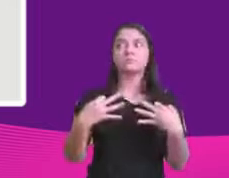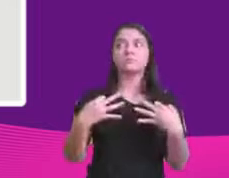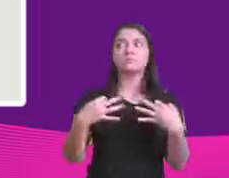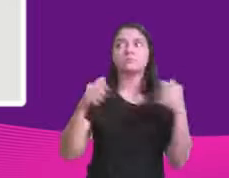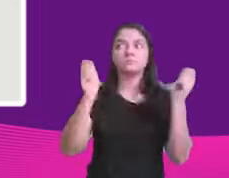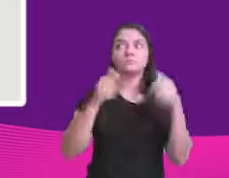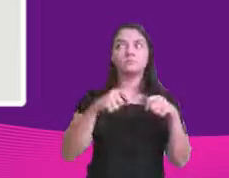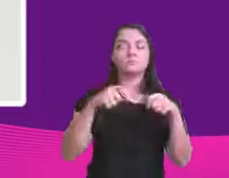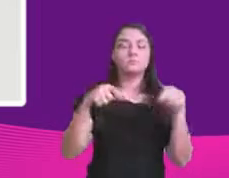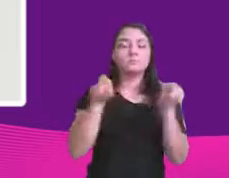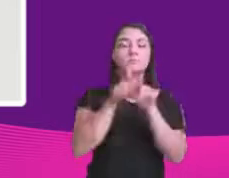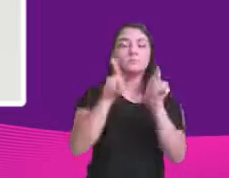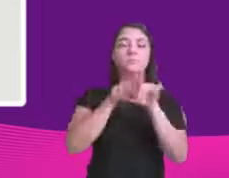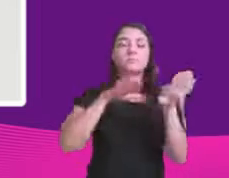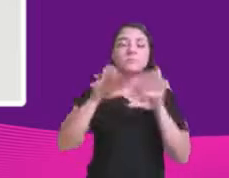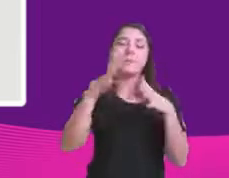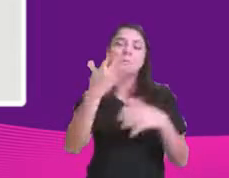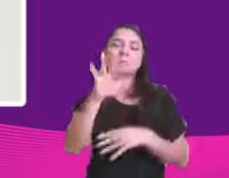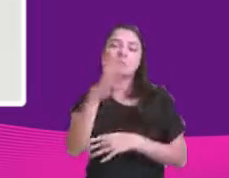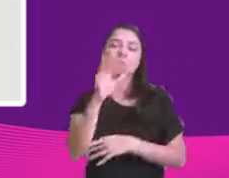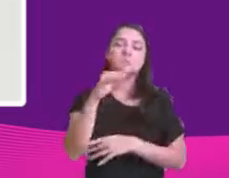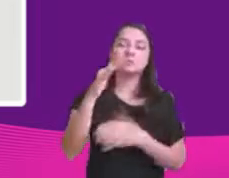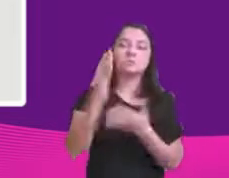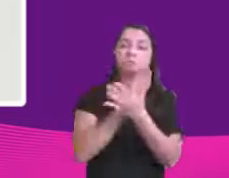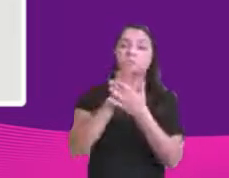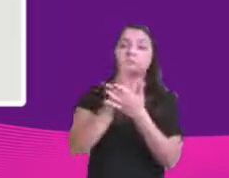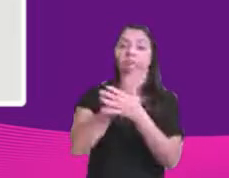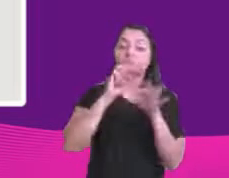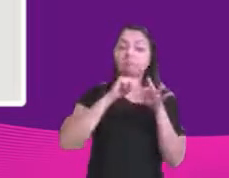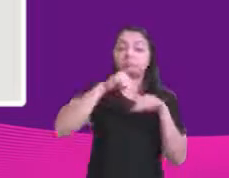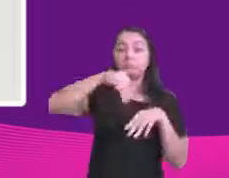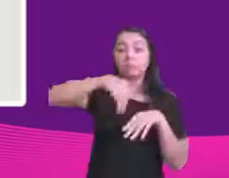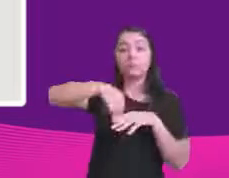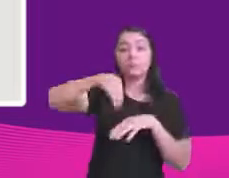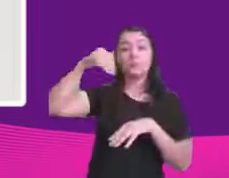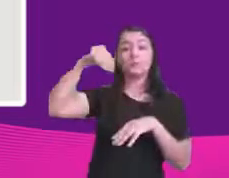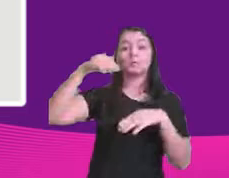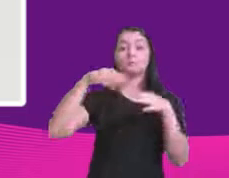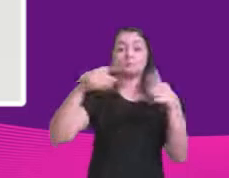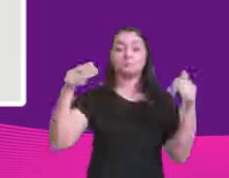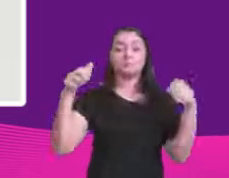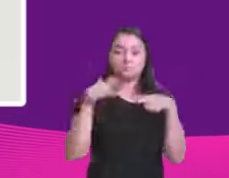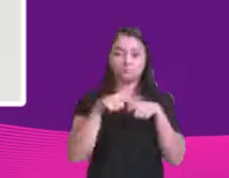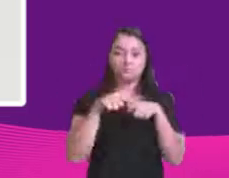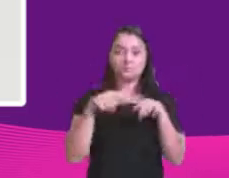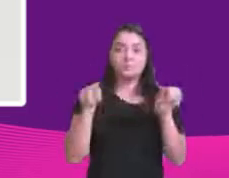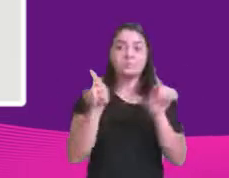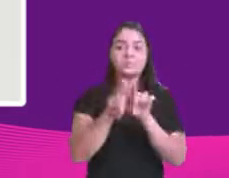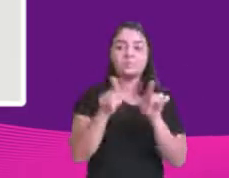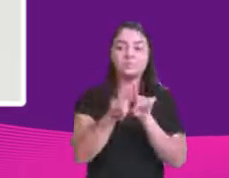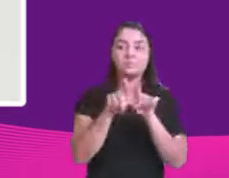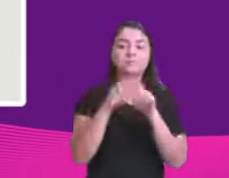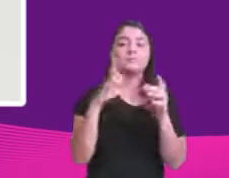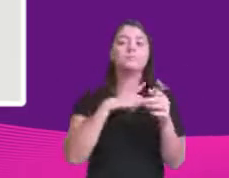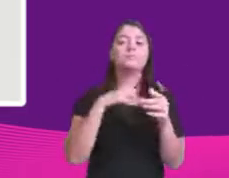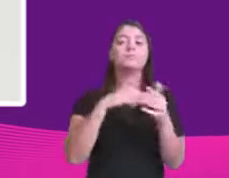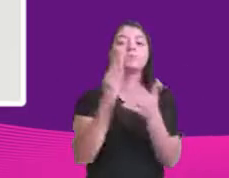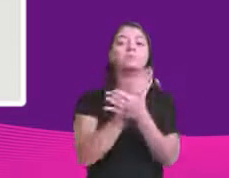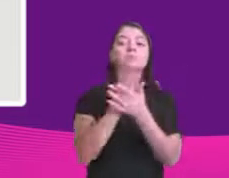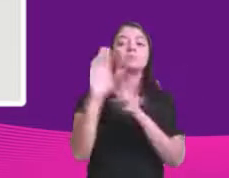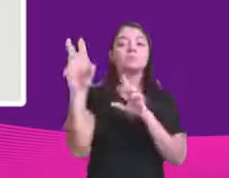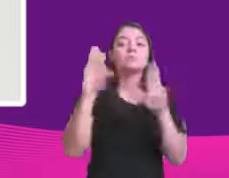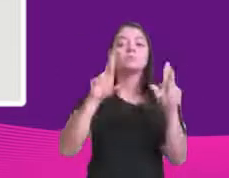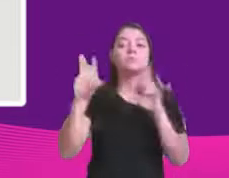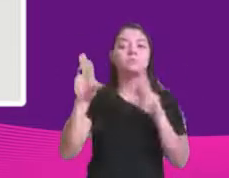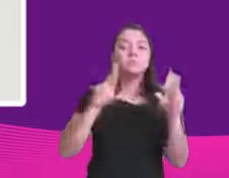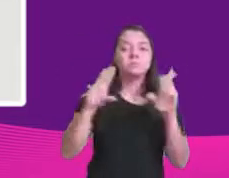mg por metro quadrado durante 90 minutos. O que se viu, sim, que houve uma diferença estatística importante, tanto em